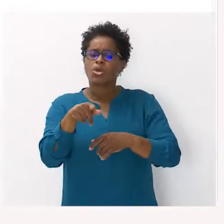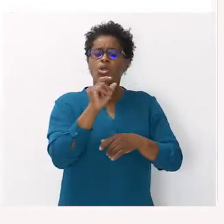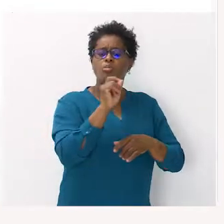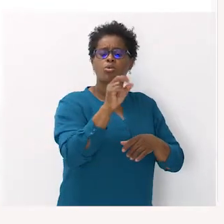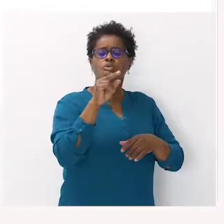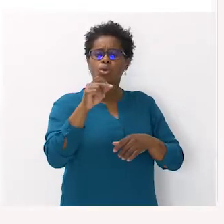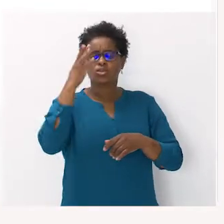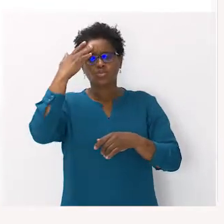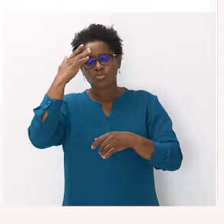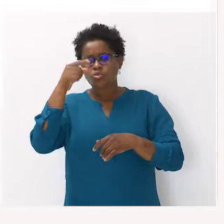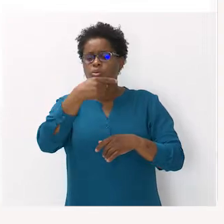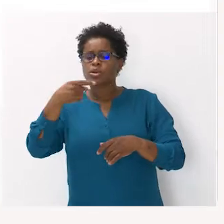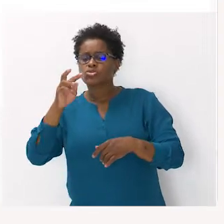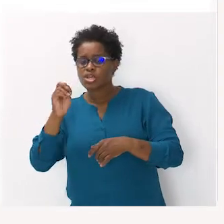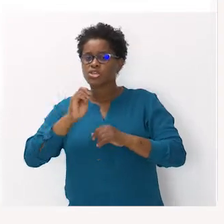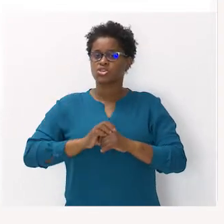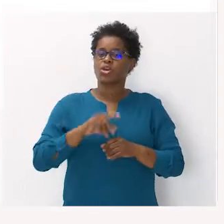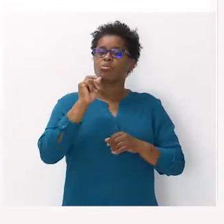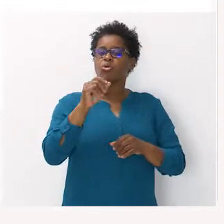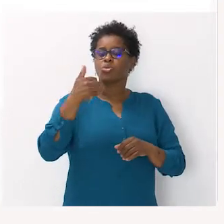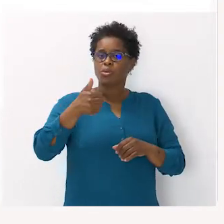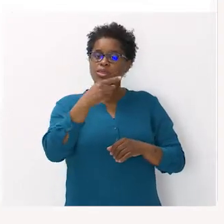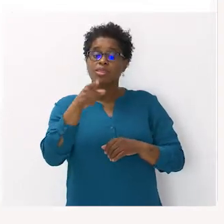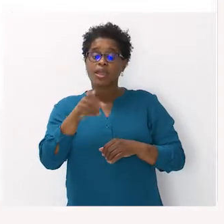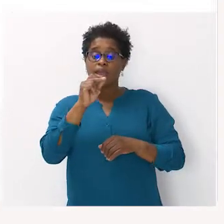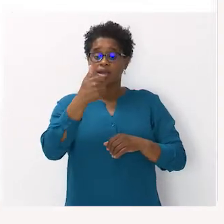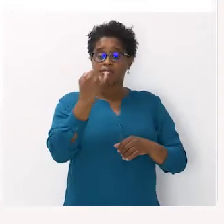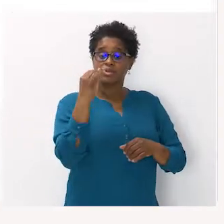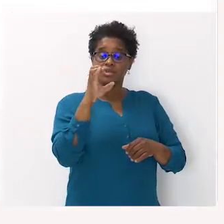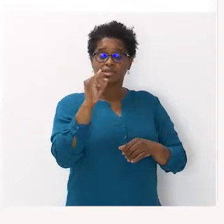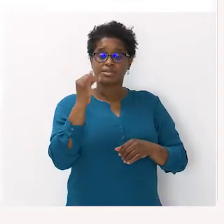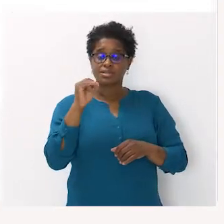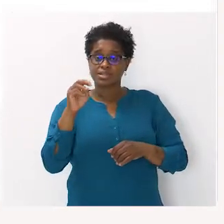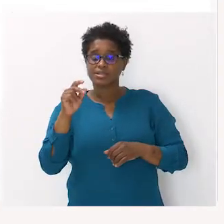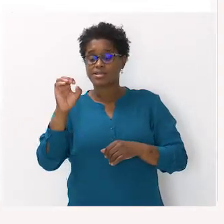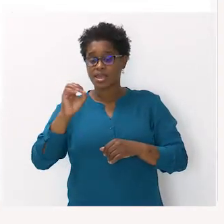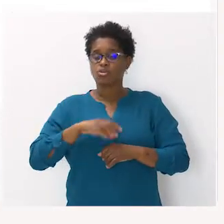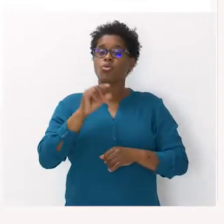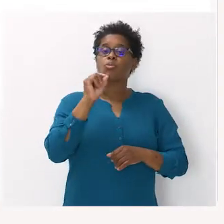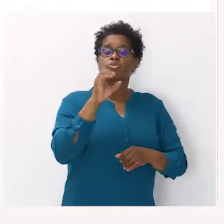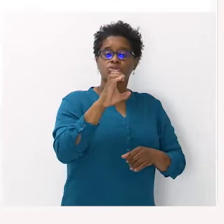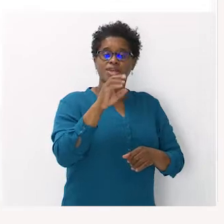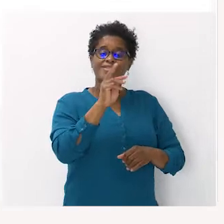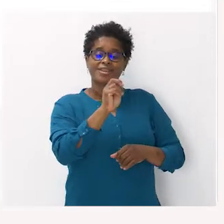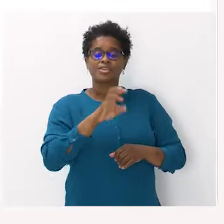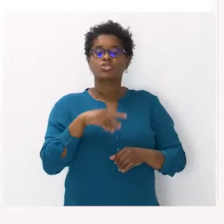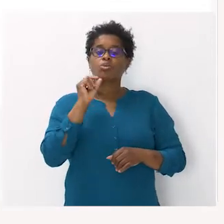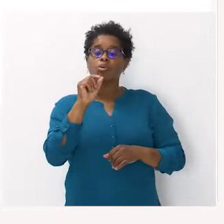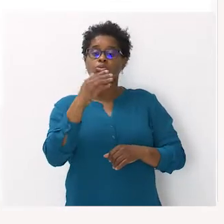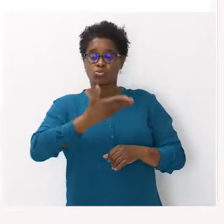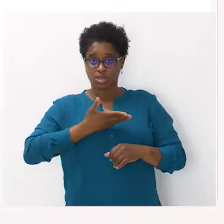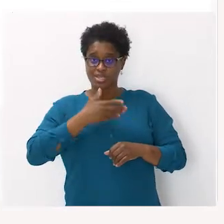como abscissa o número menos 3, ponto B, que tem abscissa 0, o ponto C, 3, o